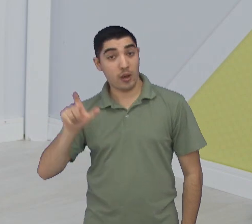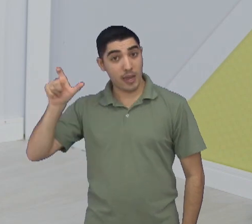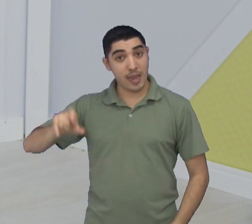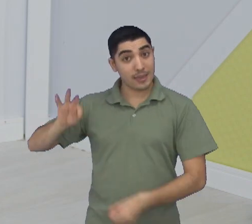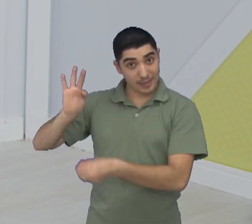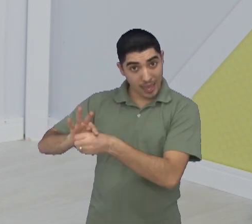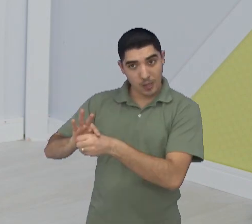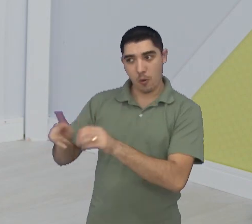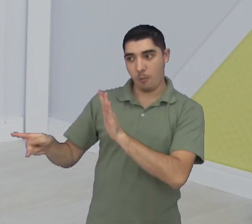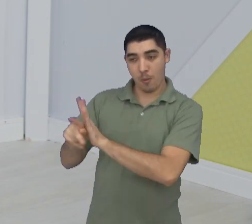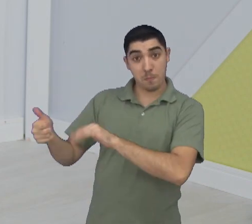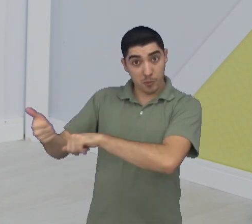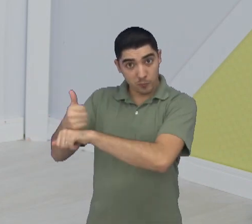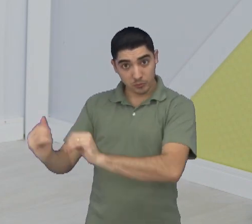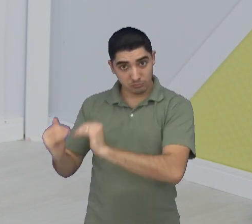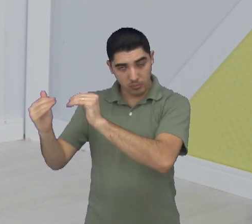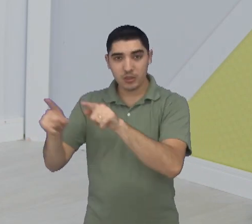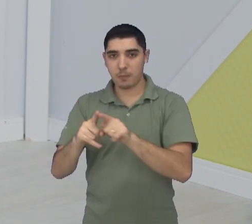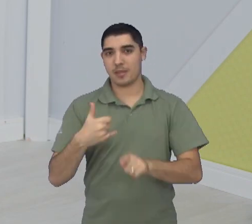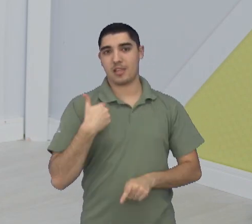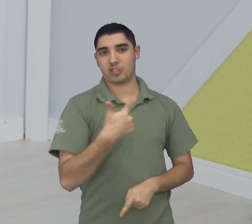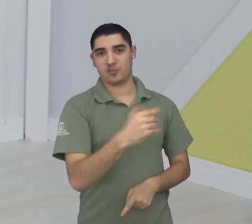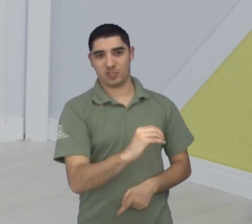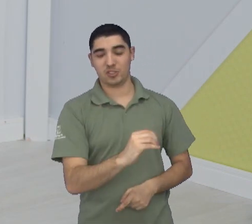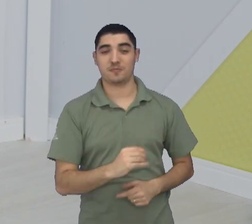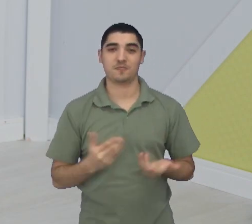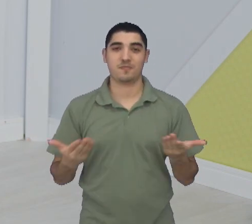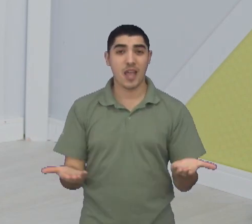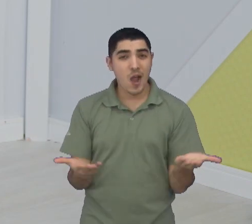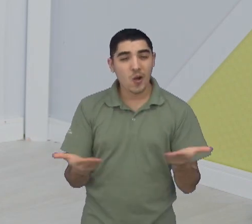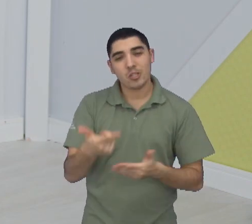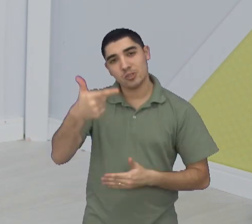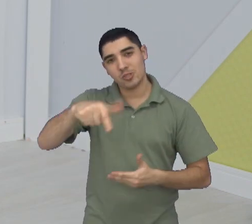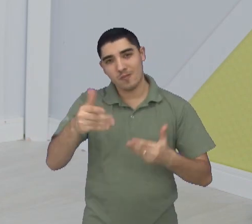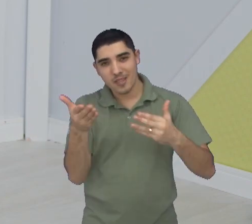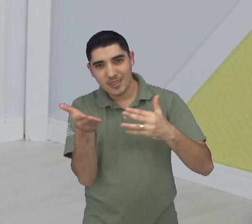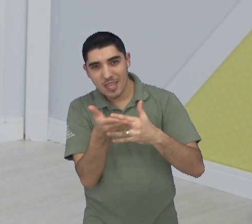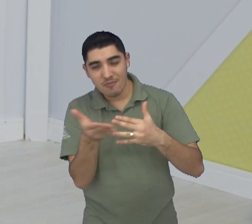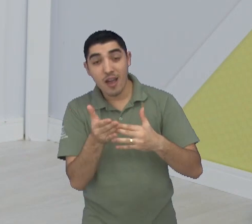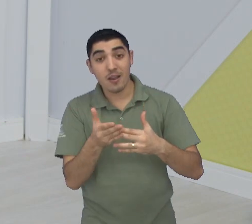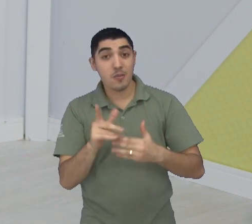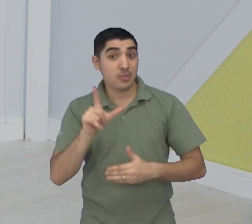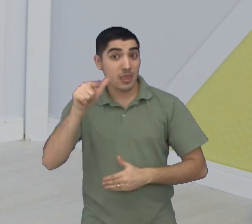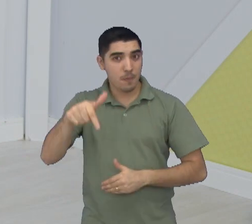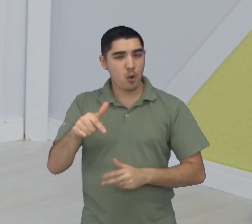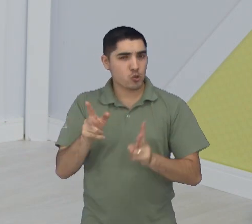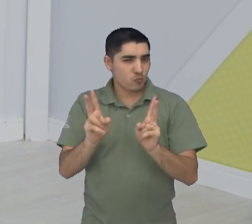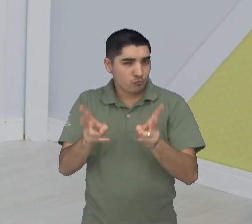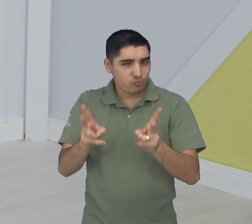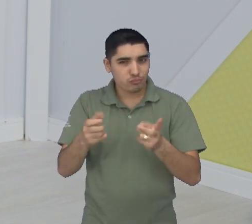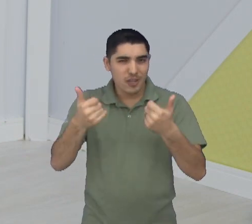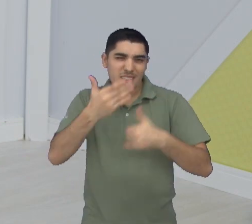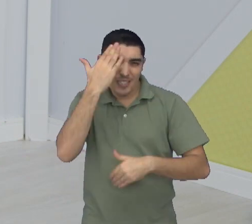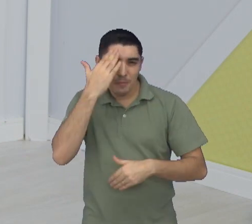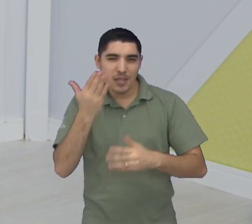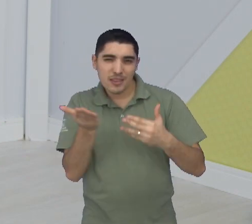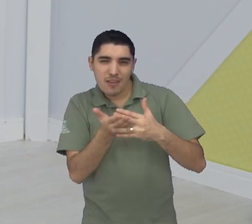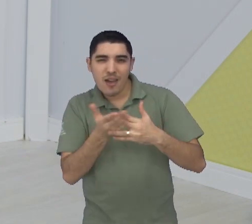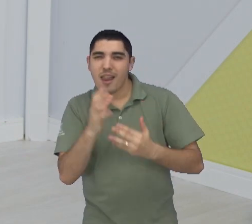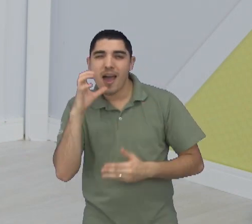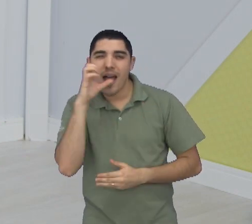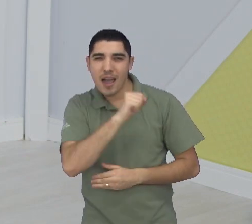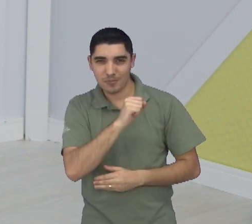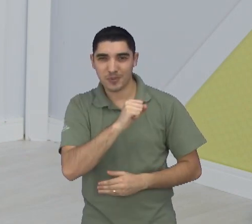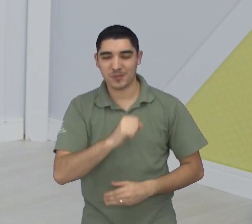do profissional e também do Sub-20. E a gente vai para mais um intervalo, já a gente volta naquele intervalo que você sabe que é menos